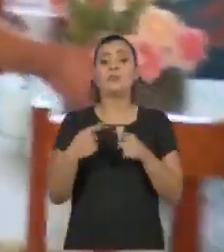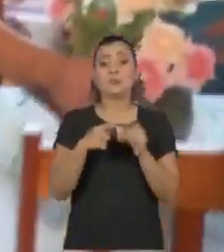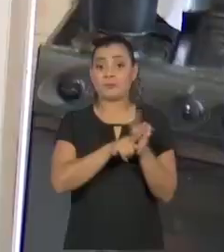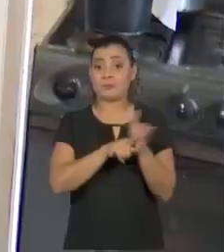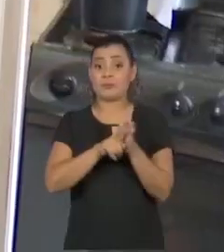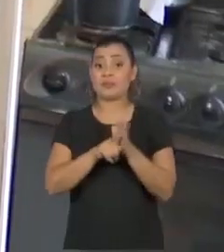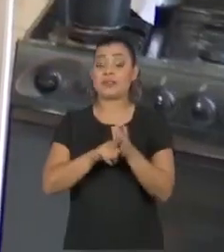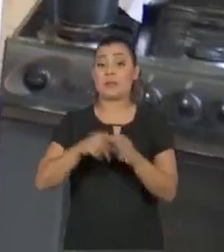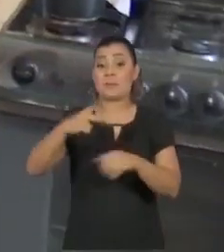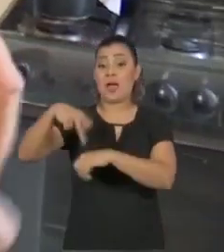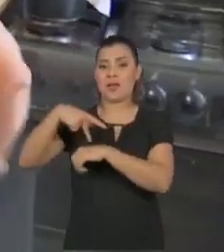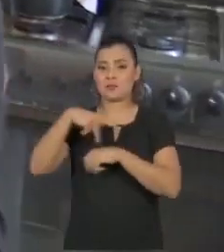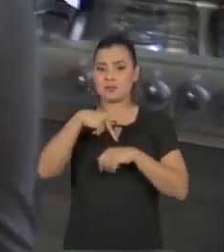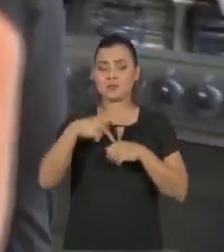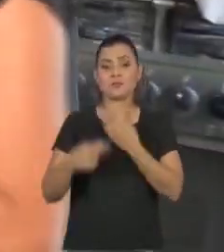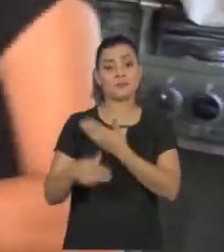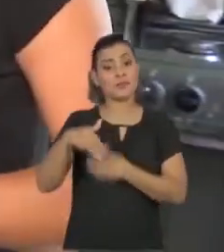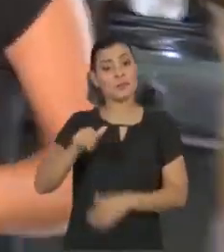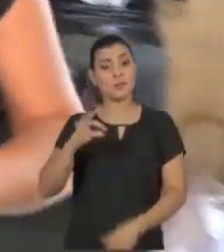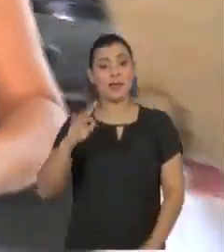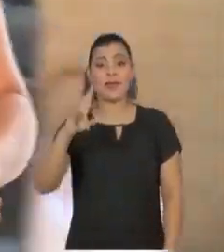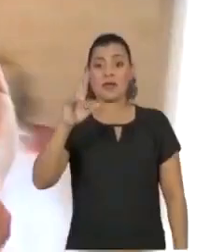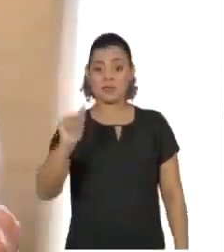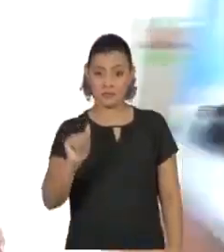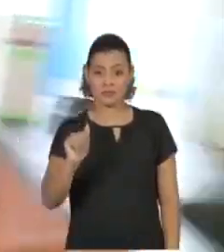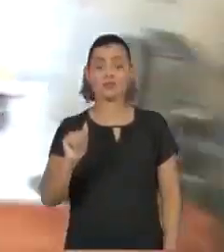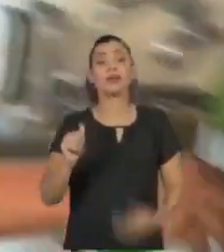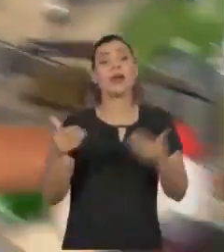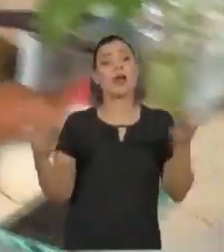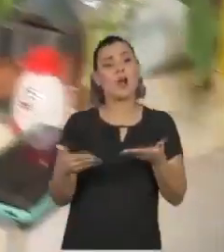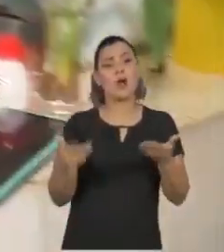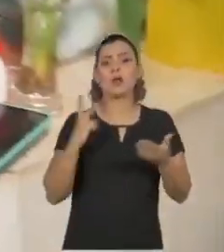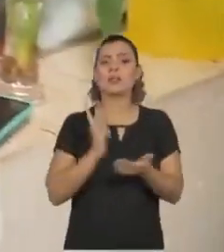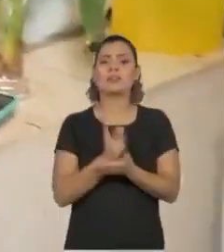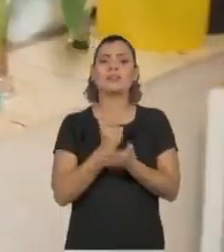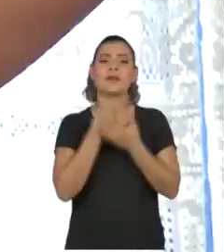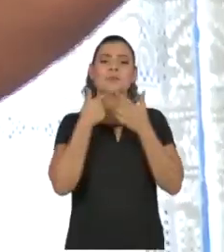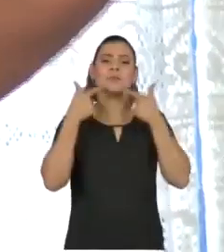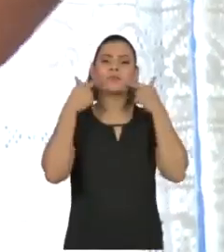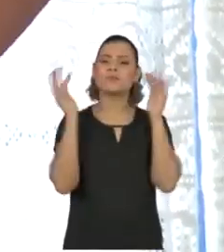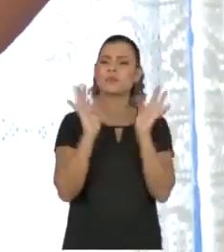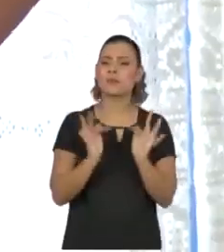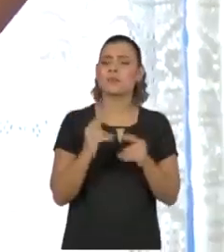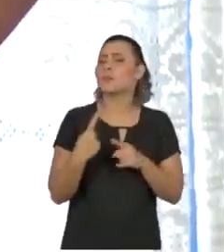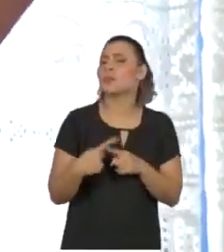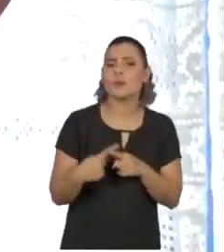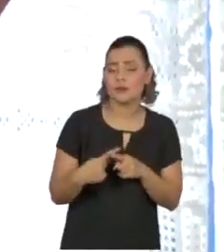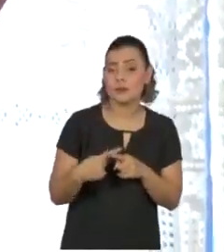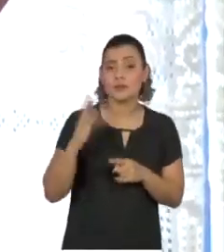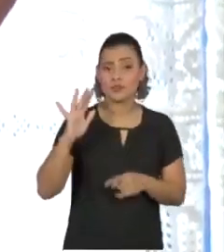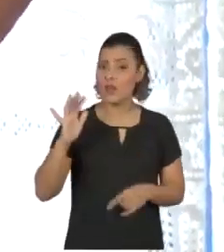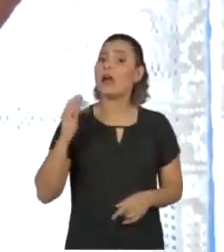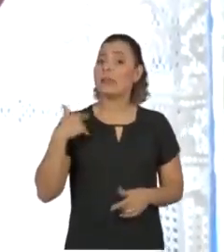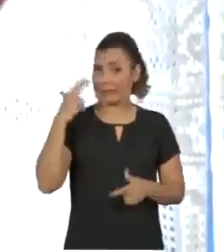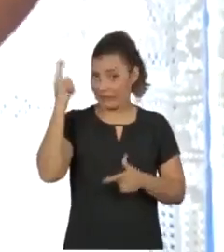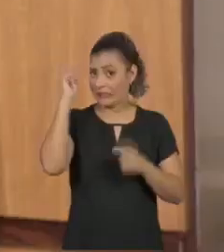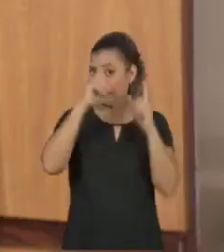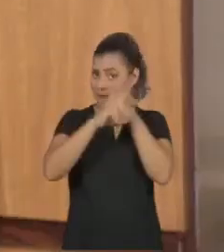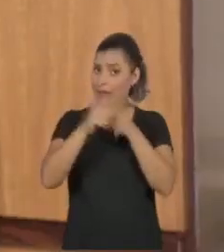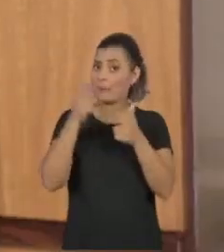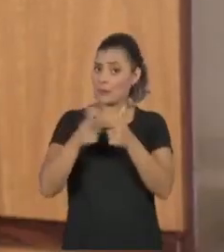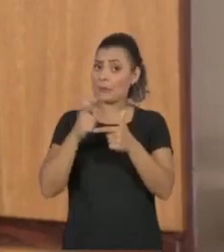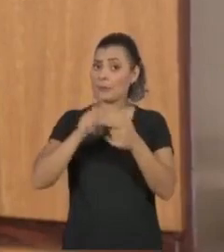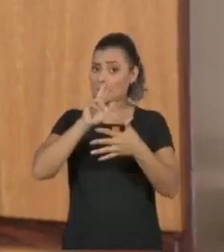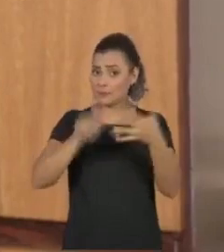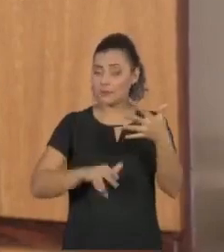de casa e vendedora. Apesar de tantos afazeres, tem sempre um sorriso no rosto. E olha que já passou por cada uma.